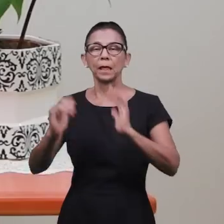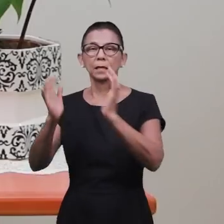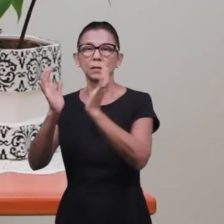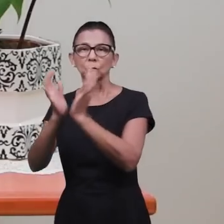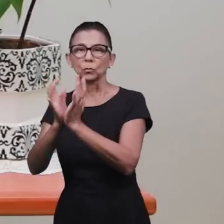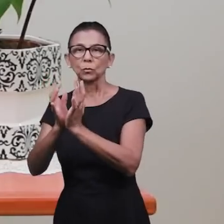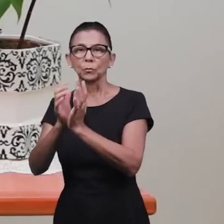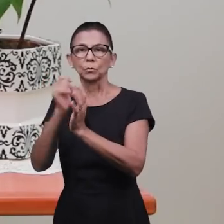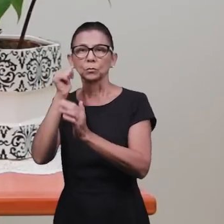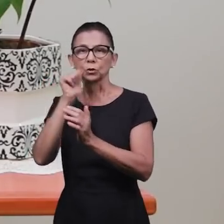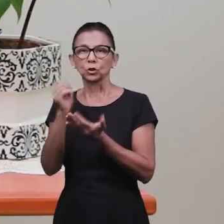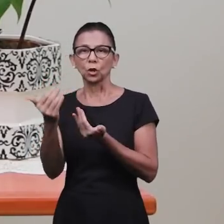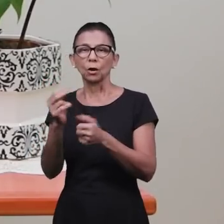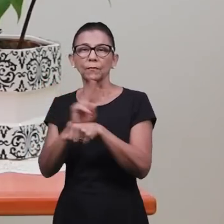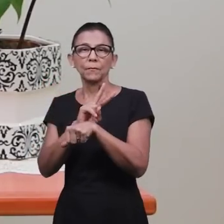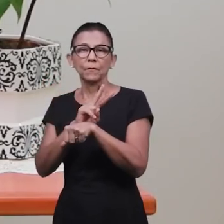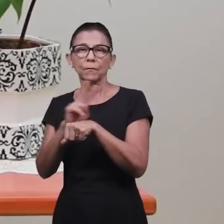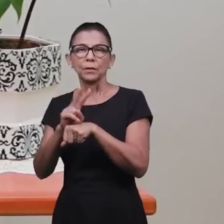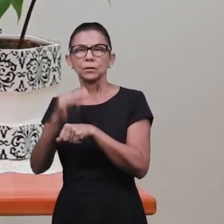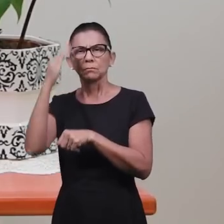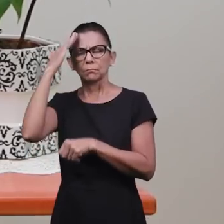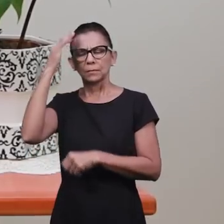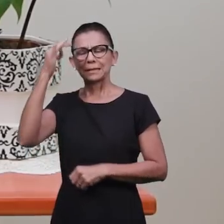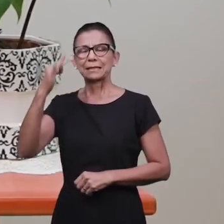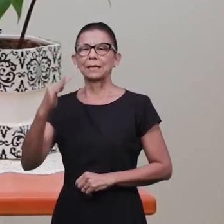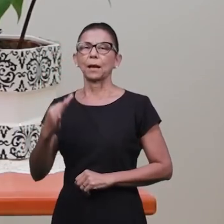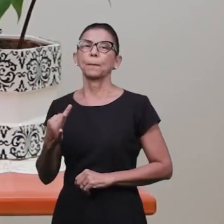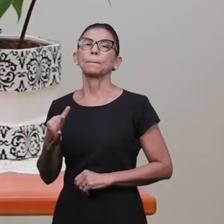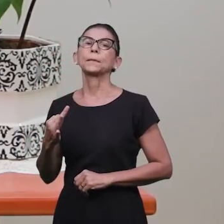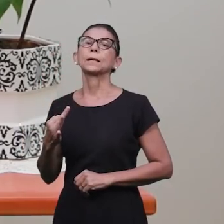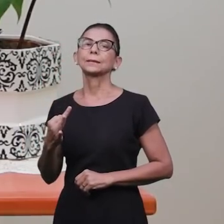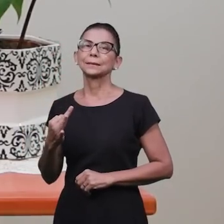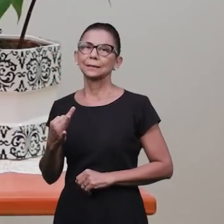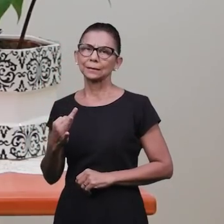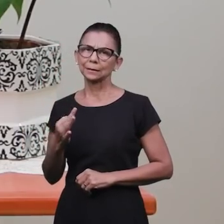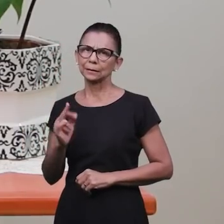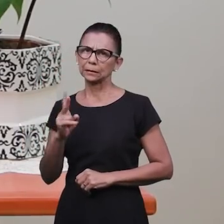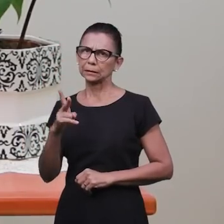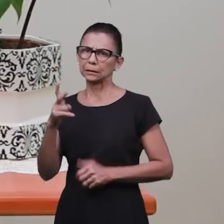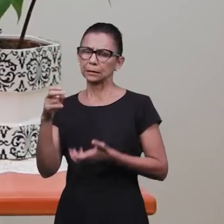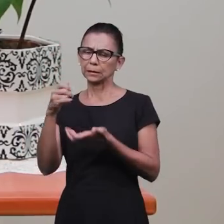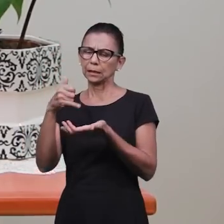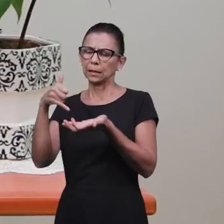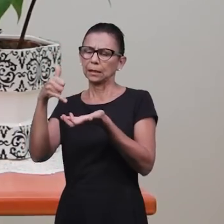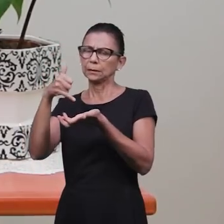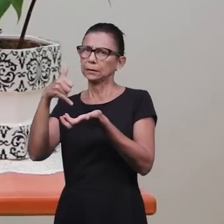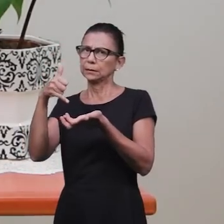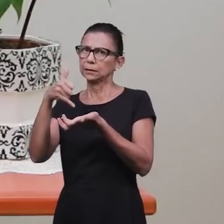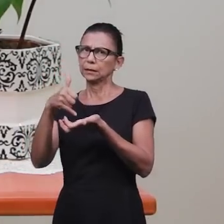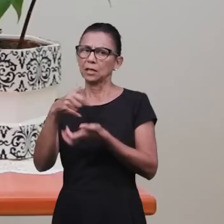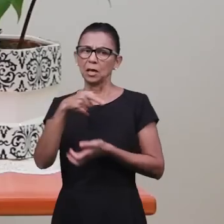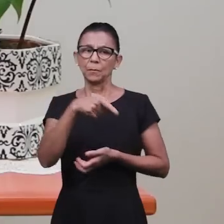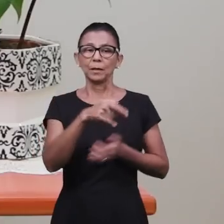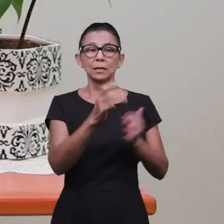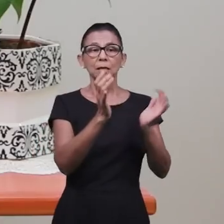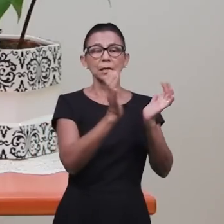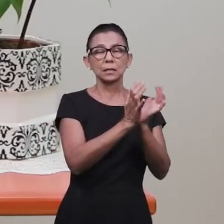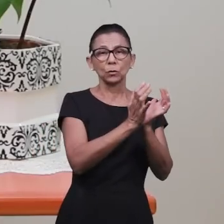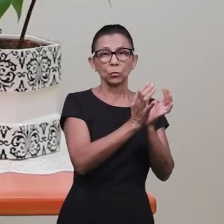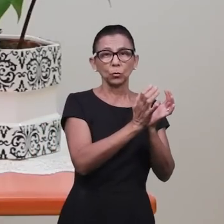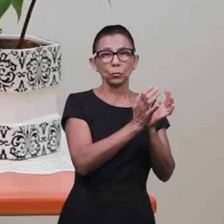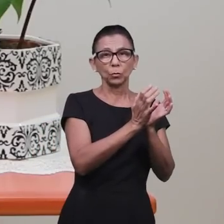elas acenderam as suas candeias, porque elas tinham azeite, enquanto as